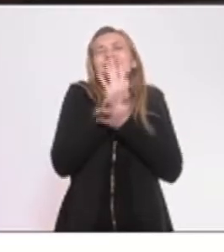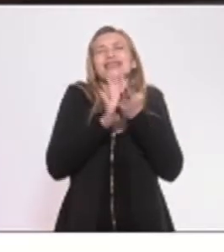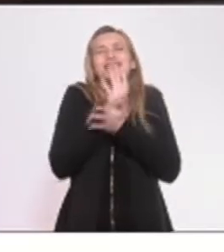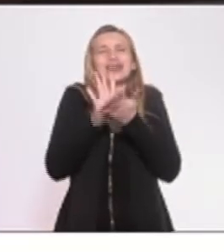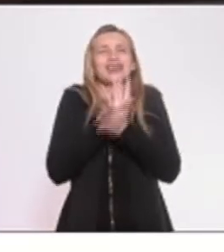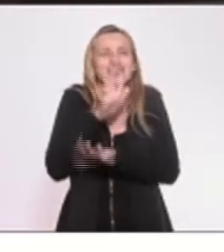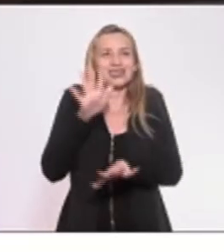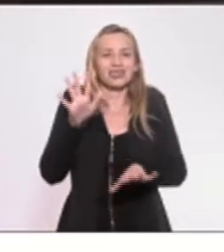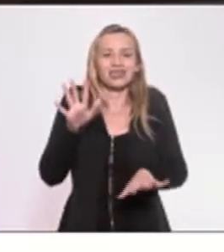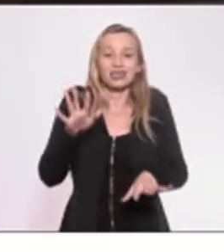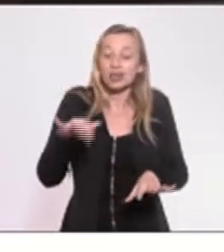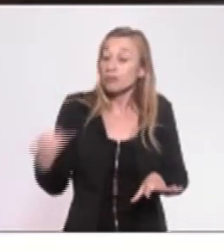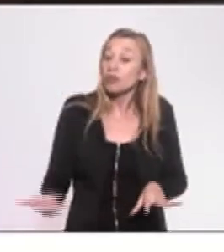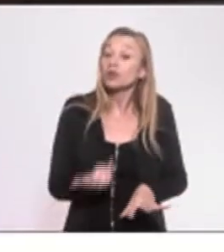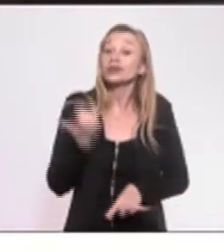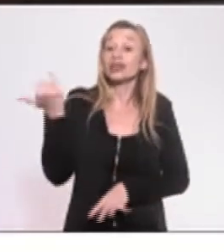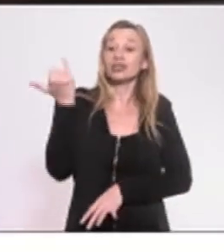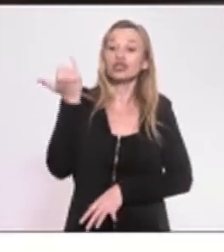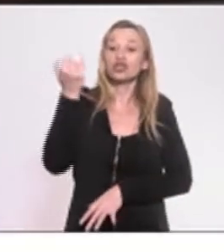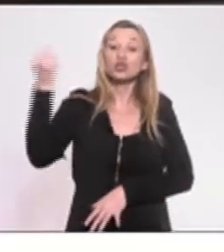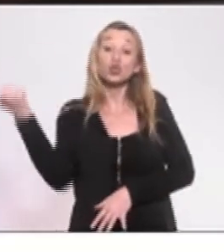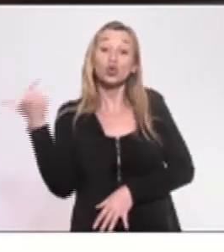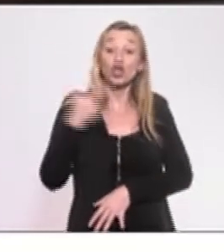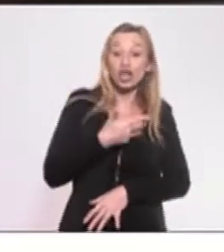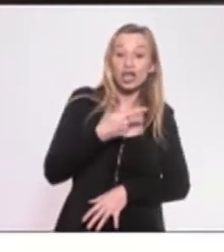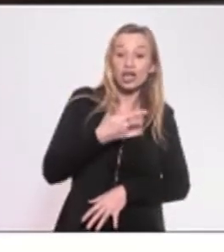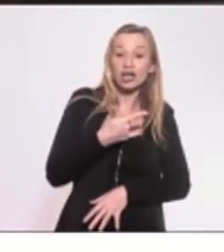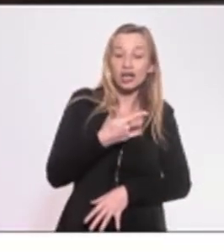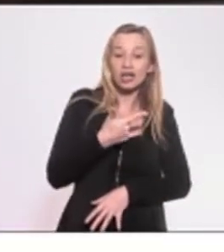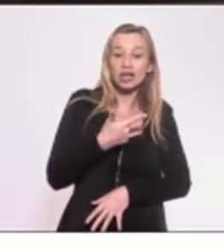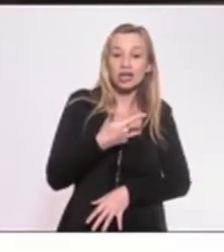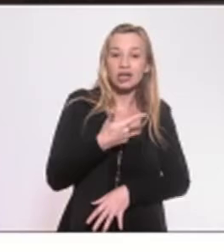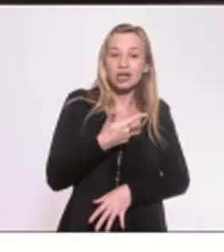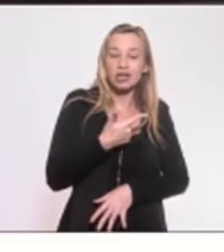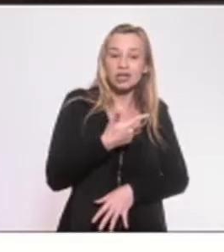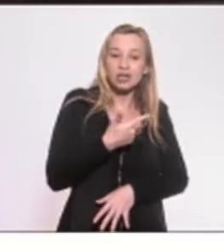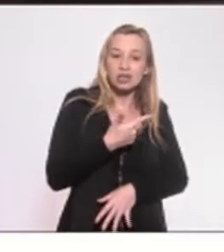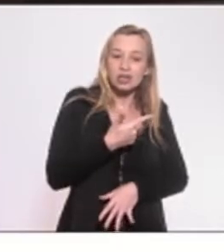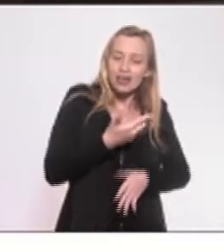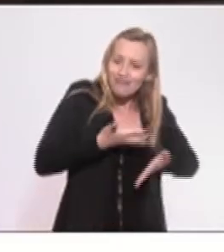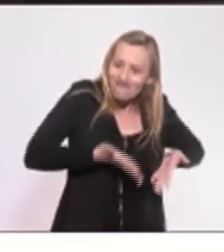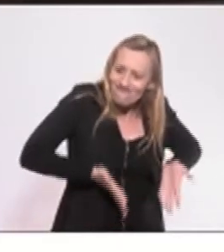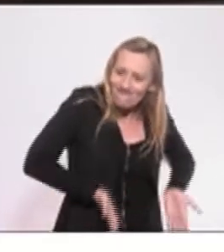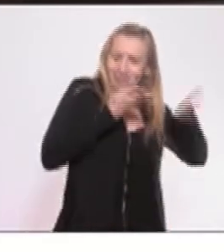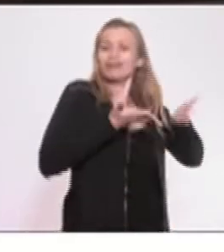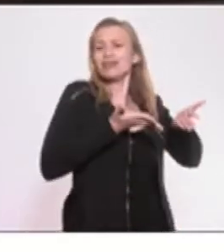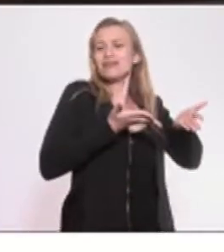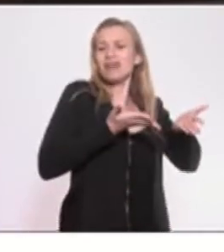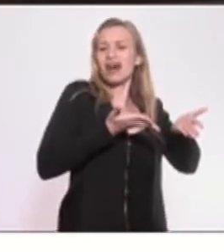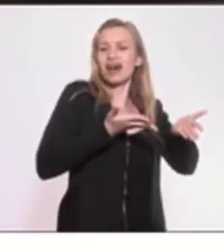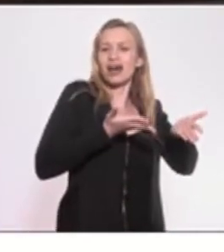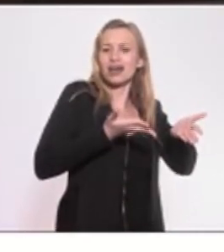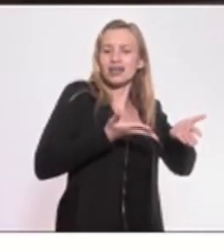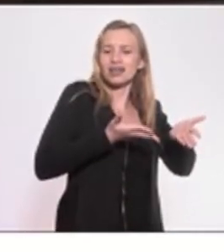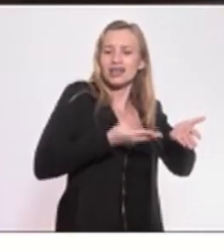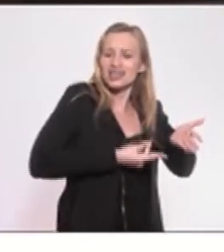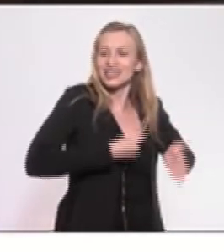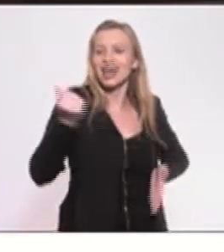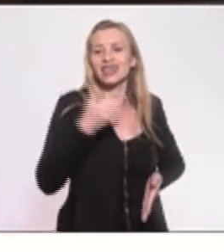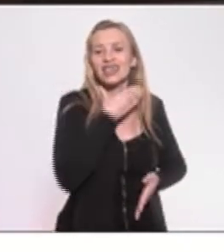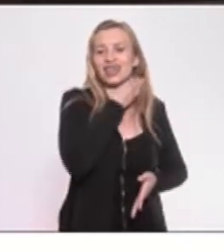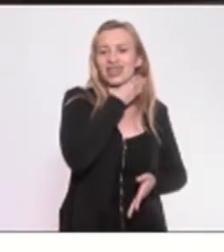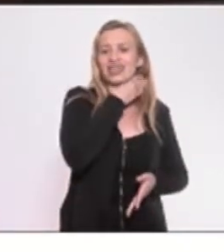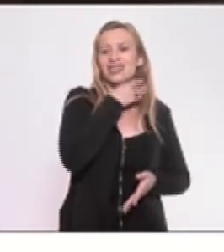mais importante do que levantarmos, sairmos dessa crise